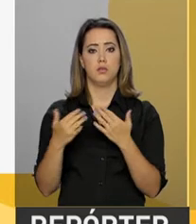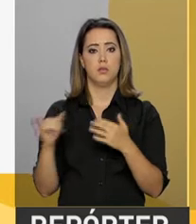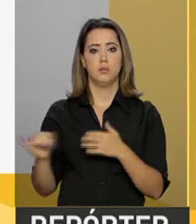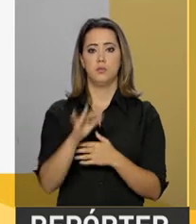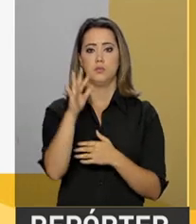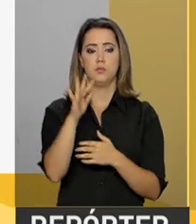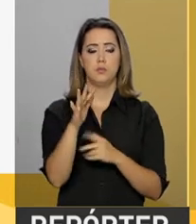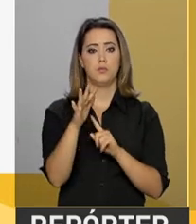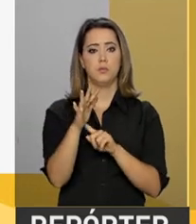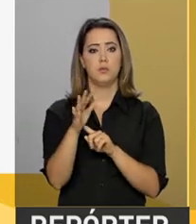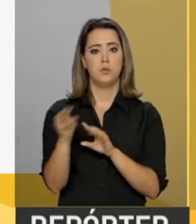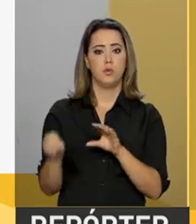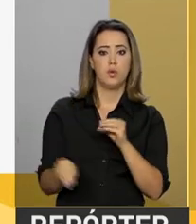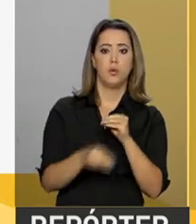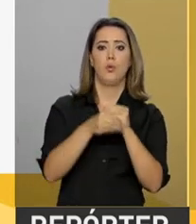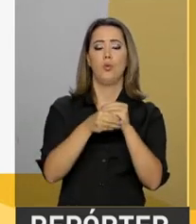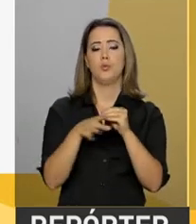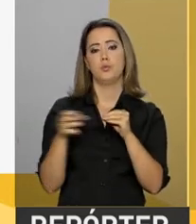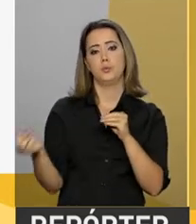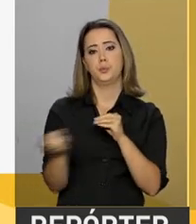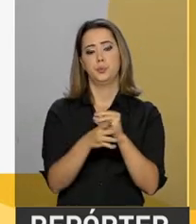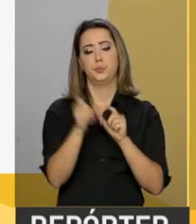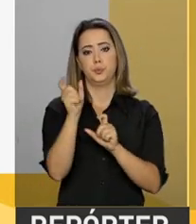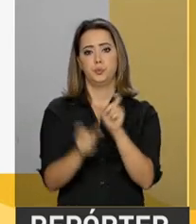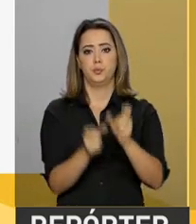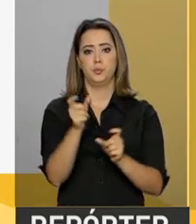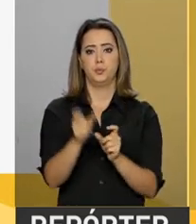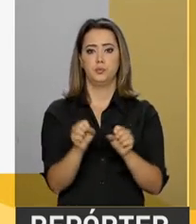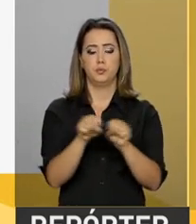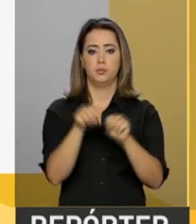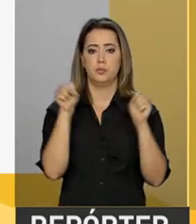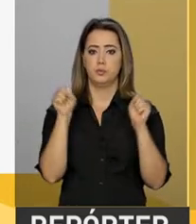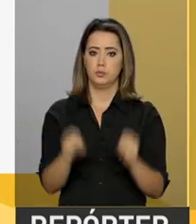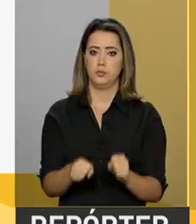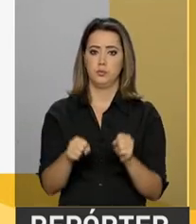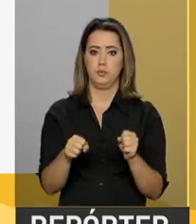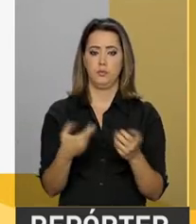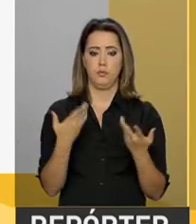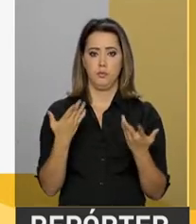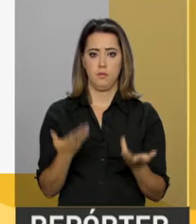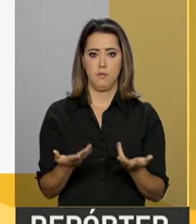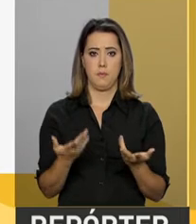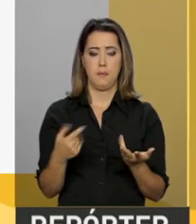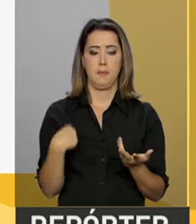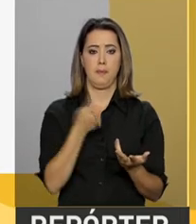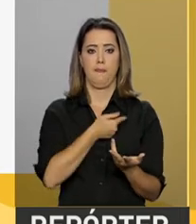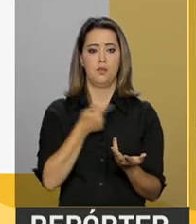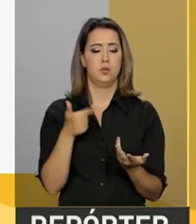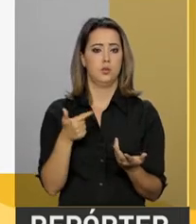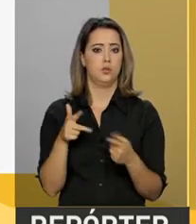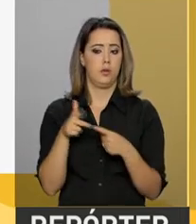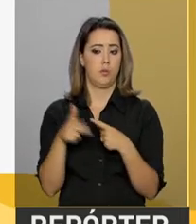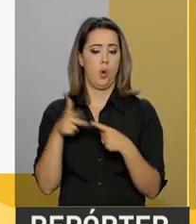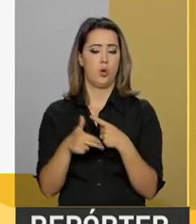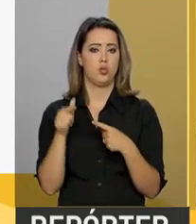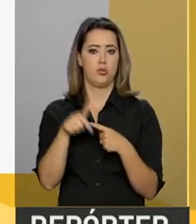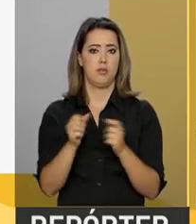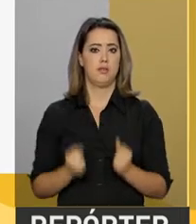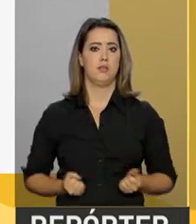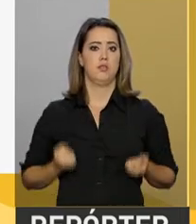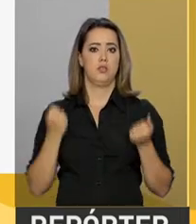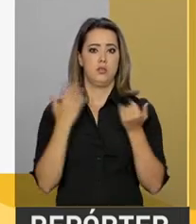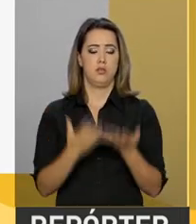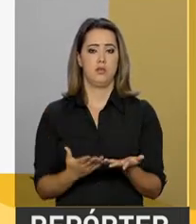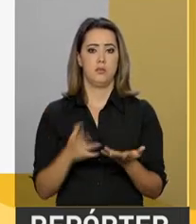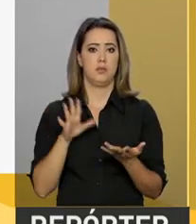conforme a inclusão de novas pessoas no sistema então é só nós não convivemos essa despesa que é a